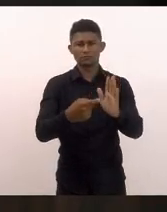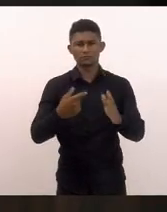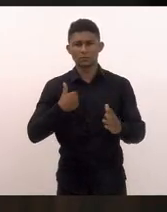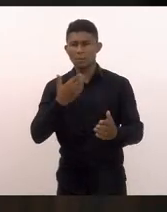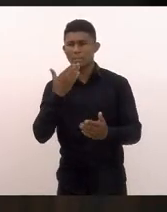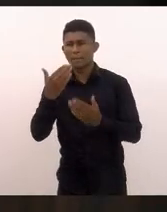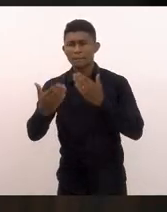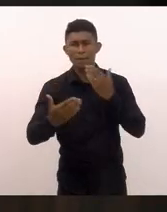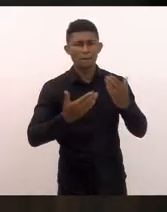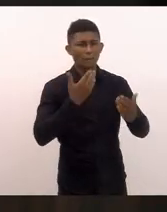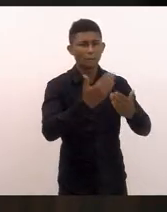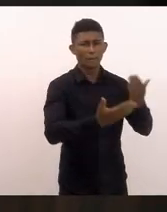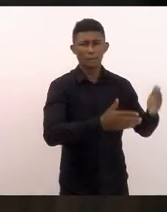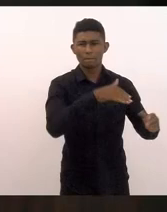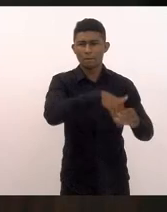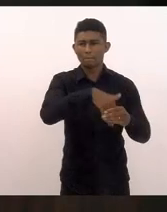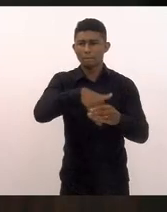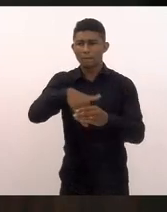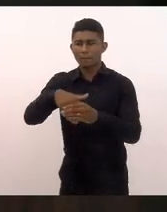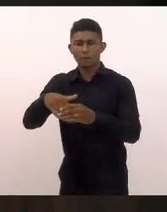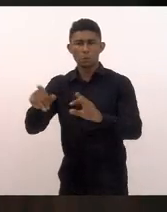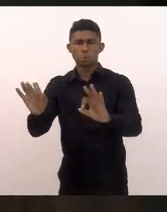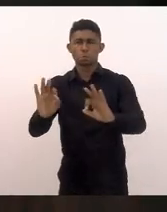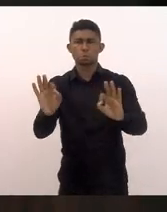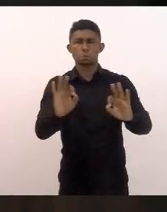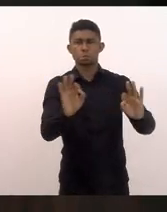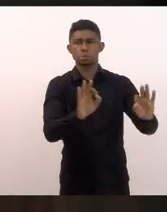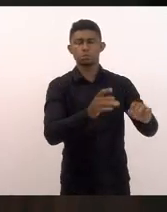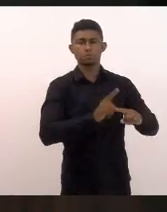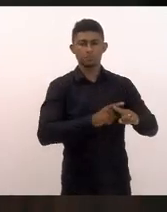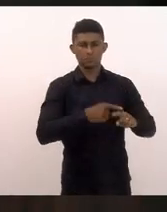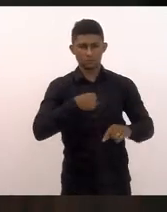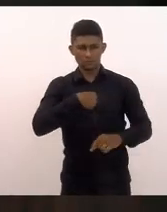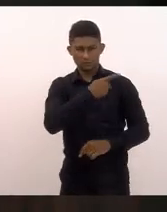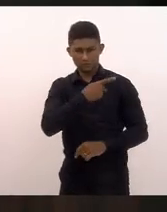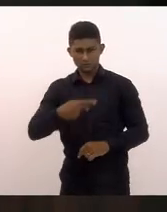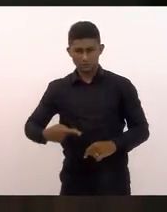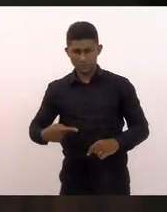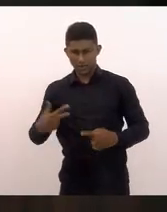ninguém, porque não está derrotando o presidente André Siciliano, está